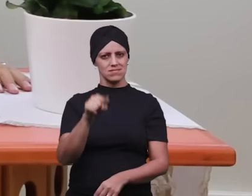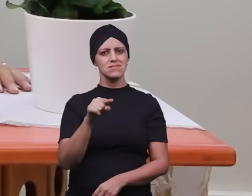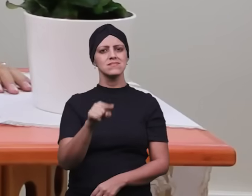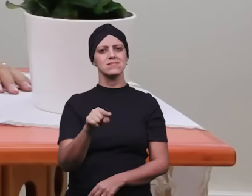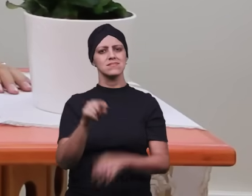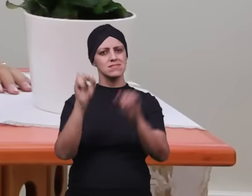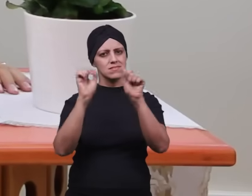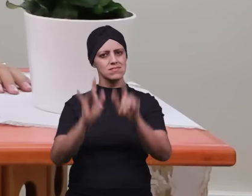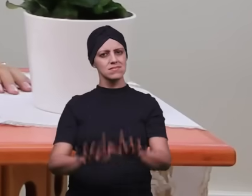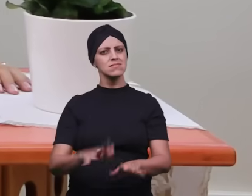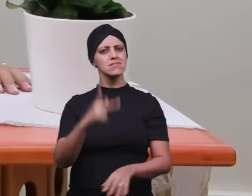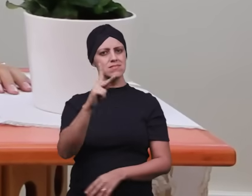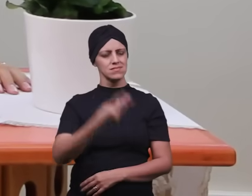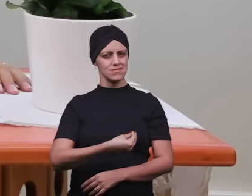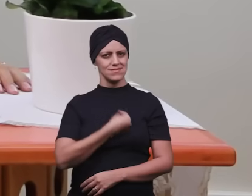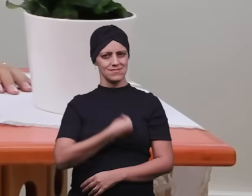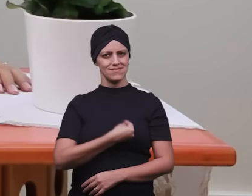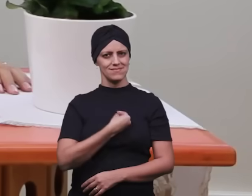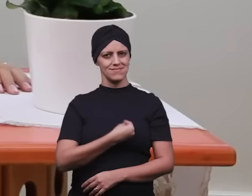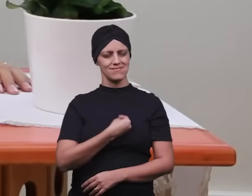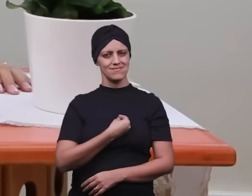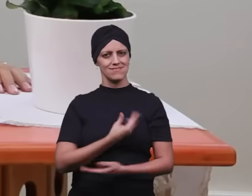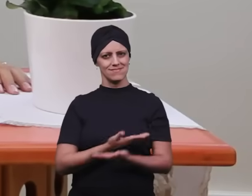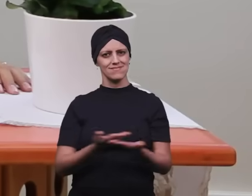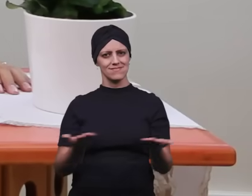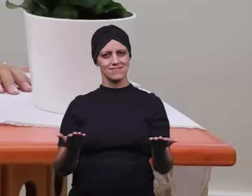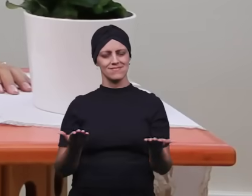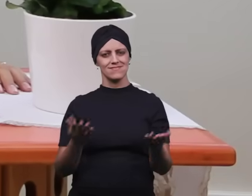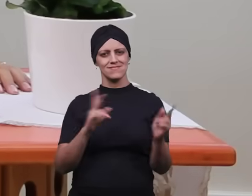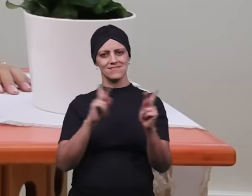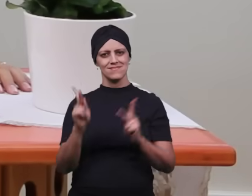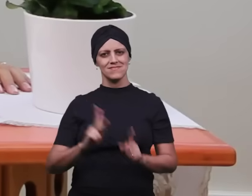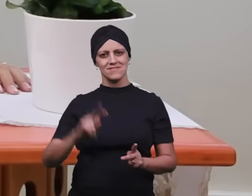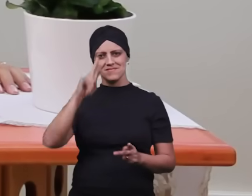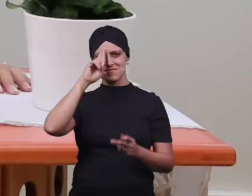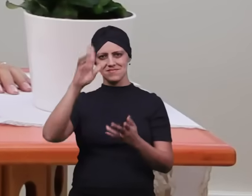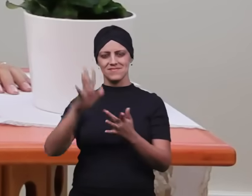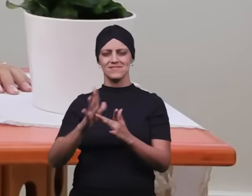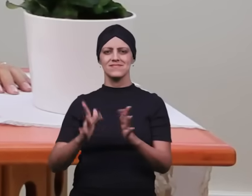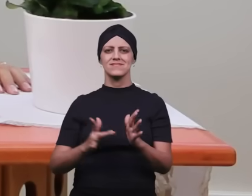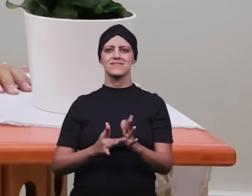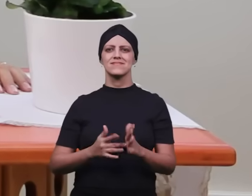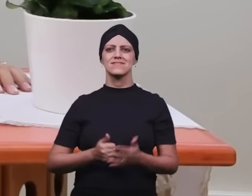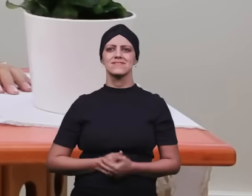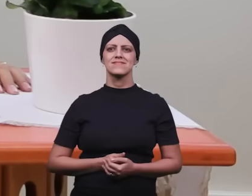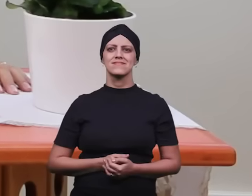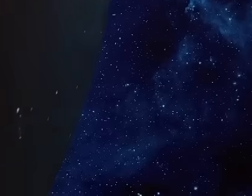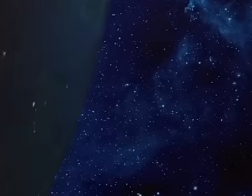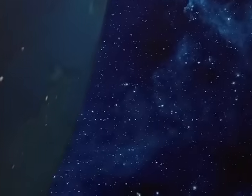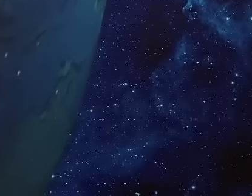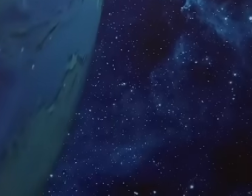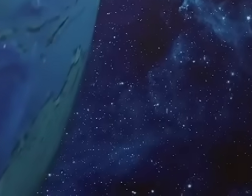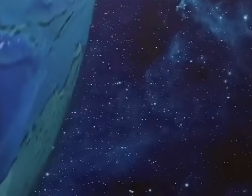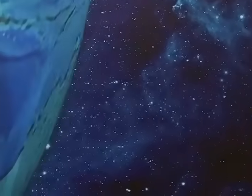Deus vai continuar abençoando o seu coração. Que Deus abençoe a todos. A paz do Senhor Jesus.